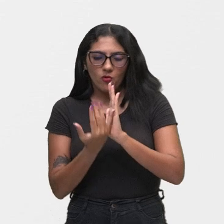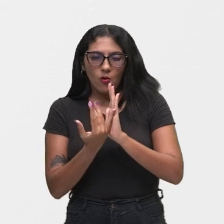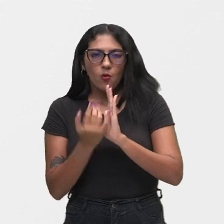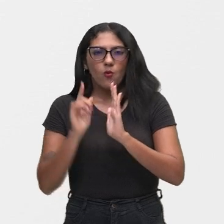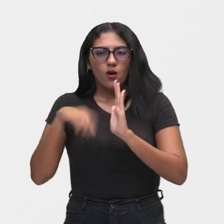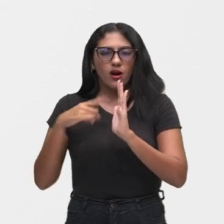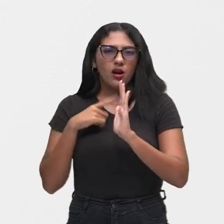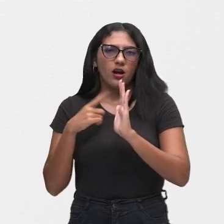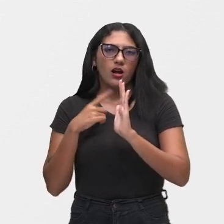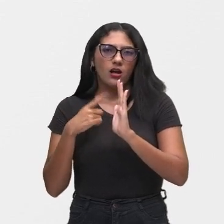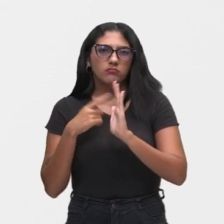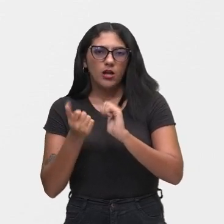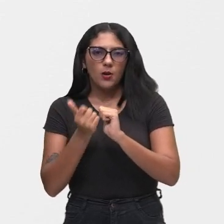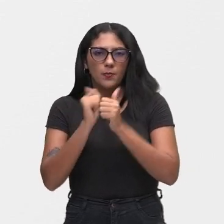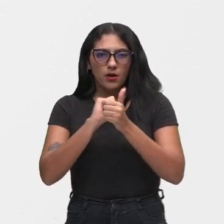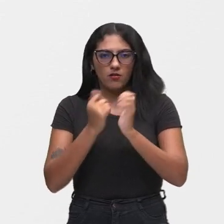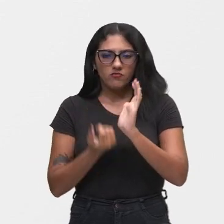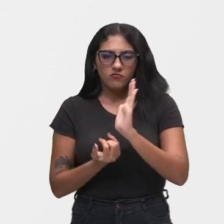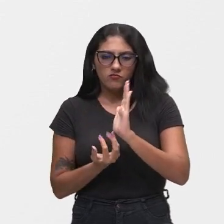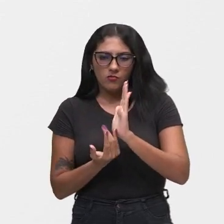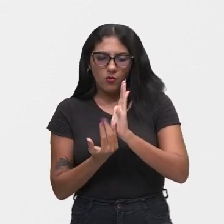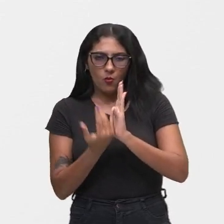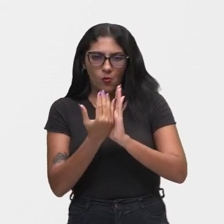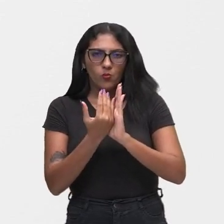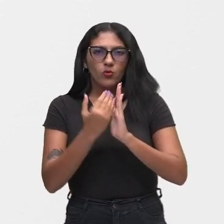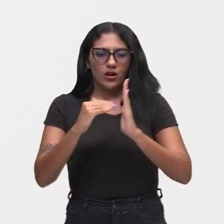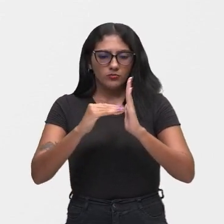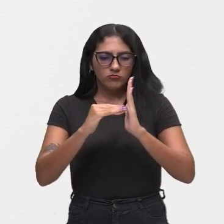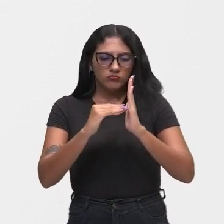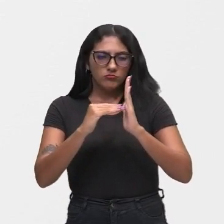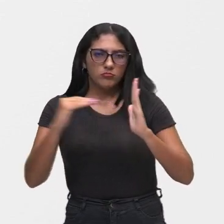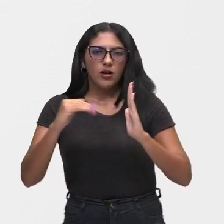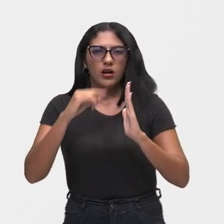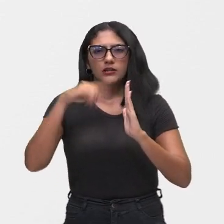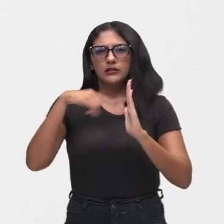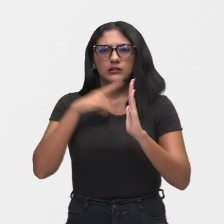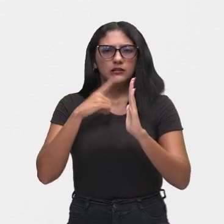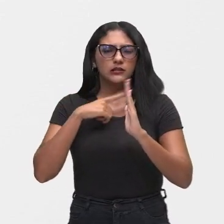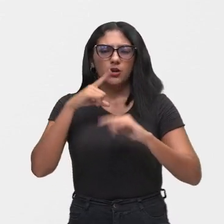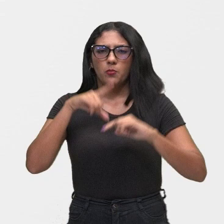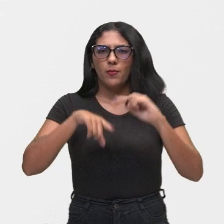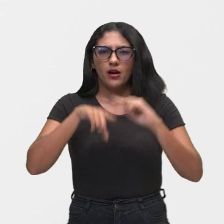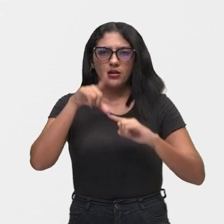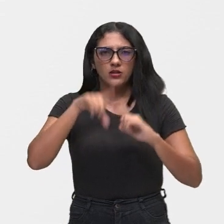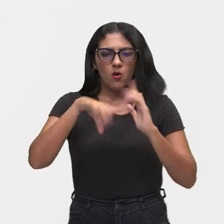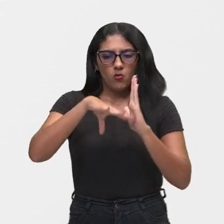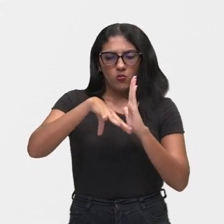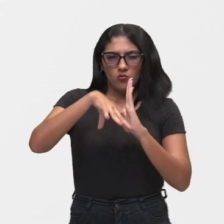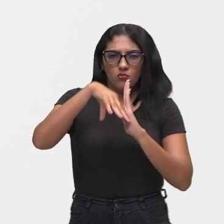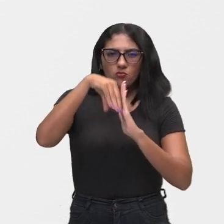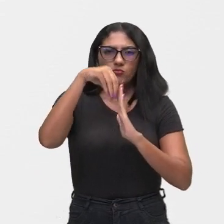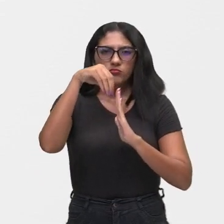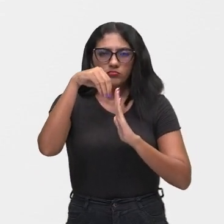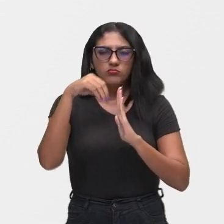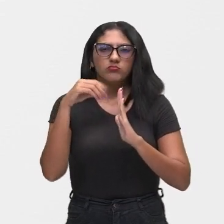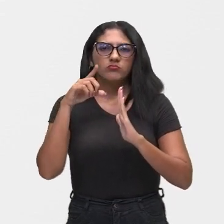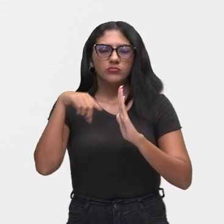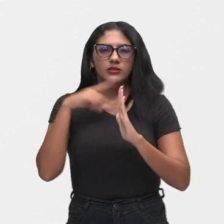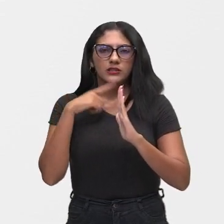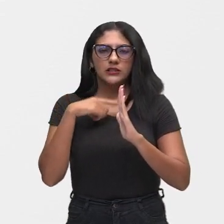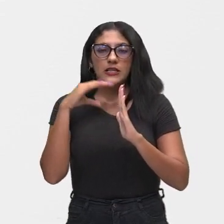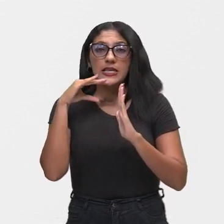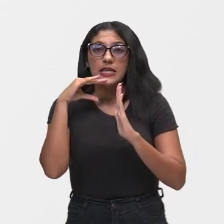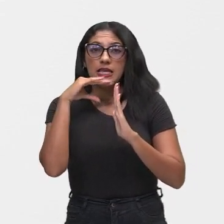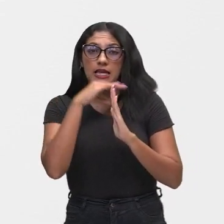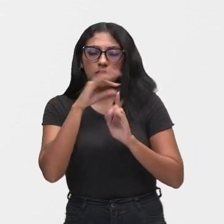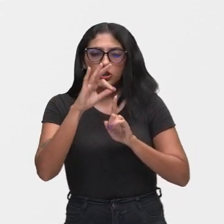ali concentrada e recebida por essa estrutura superior que vocês estão vendo em movimento. Ela vai aquecer